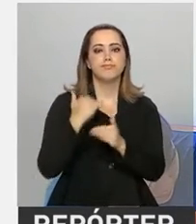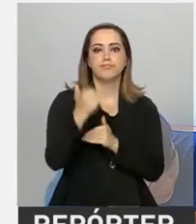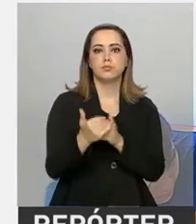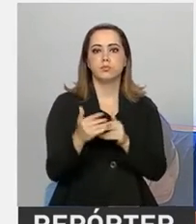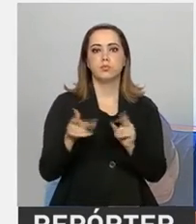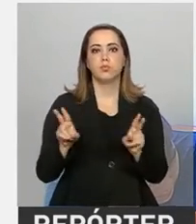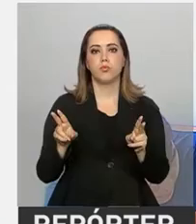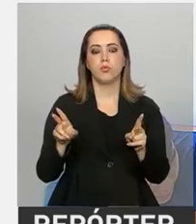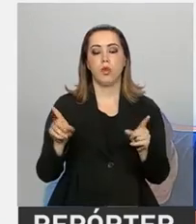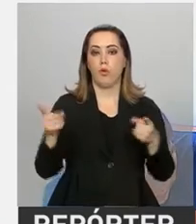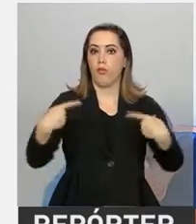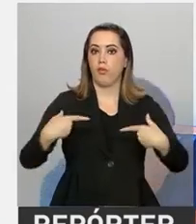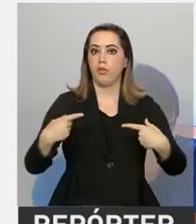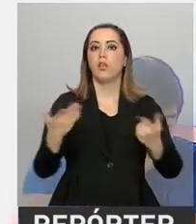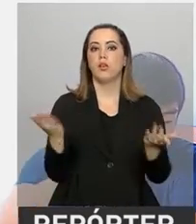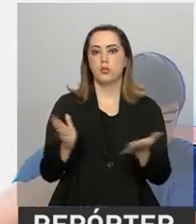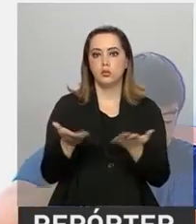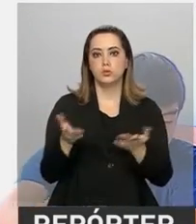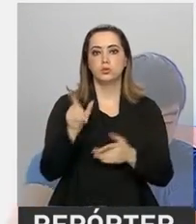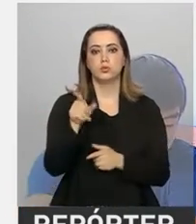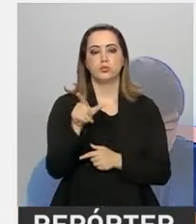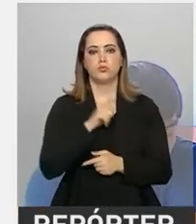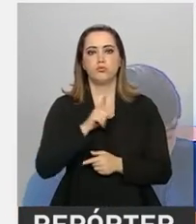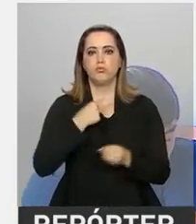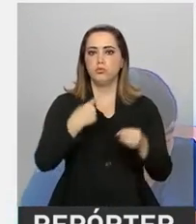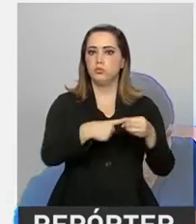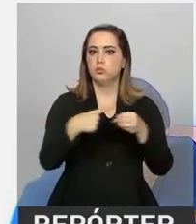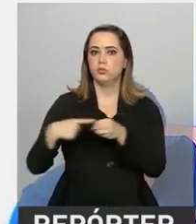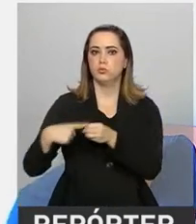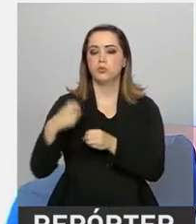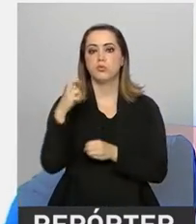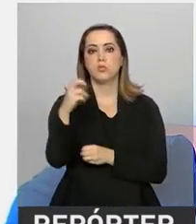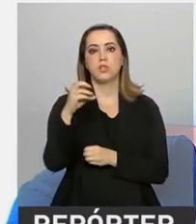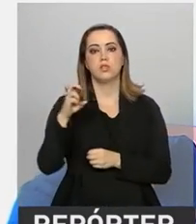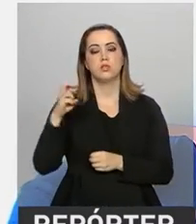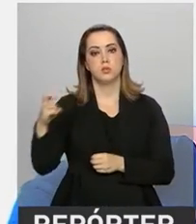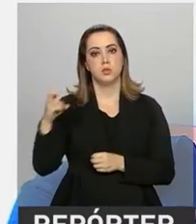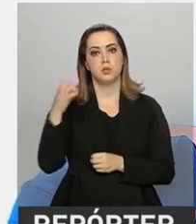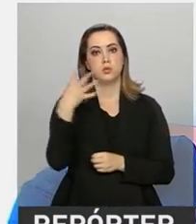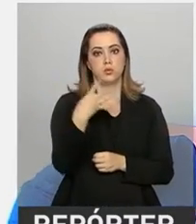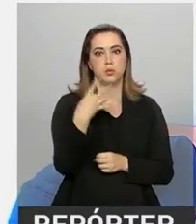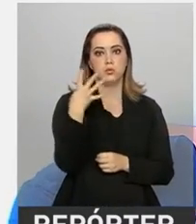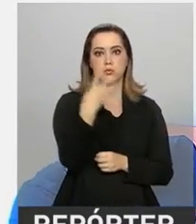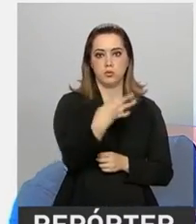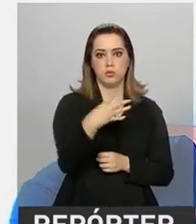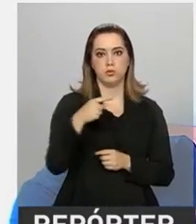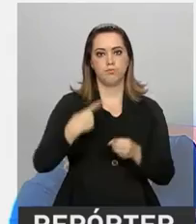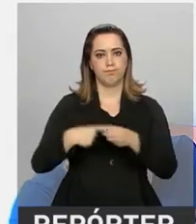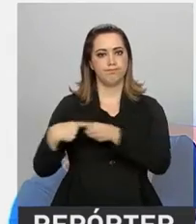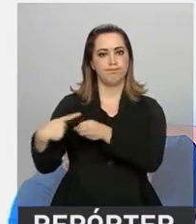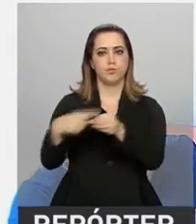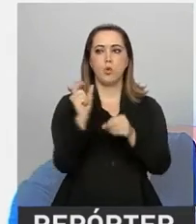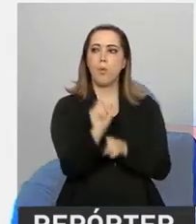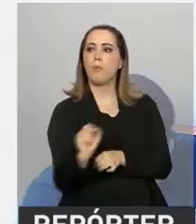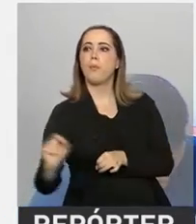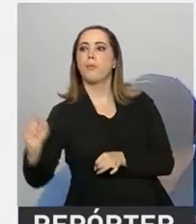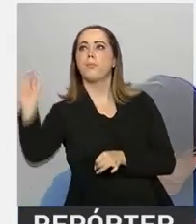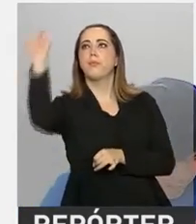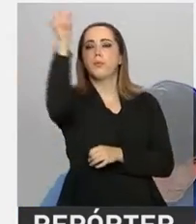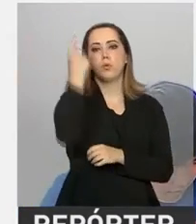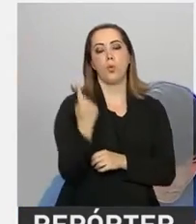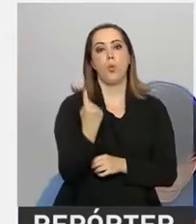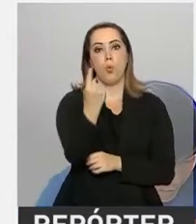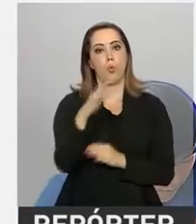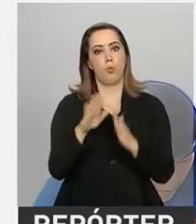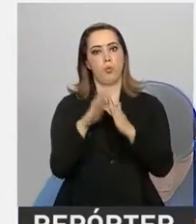bateu recordes de municípios foram 5544 cidades com pelo menos uma